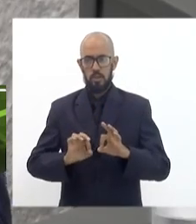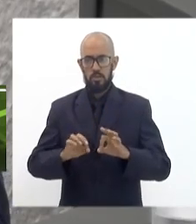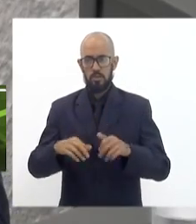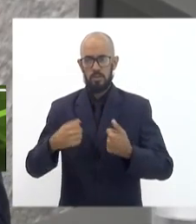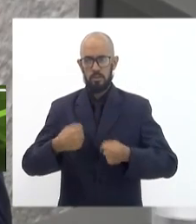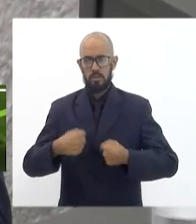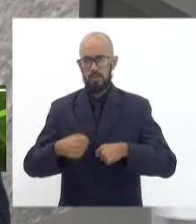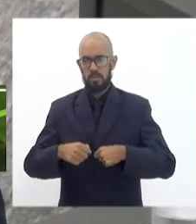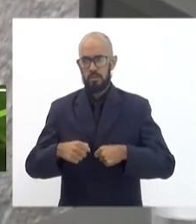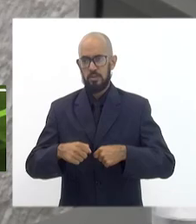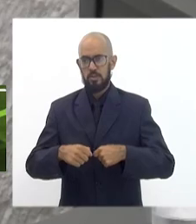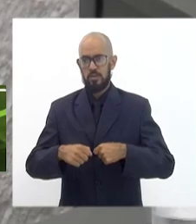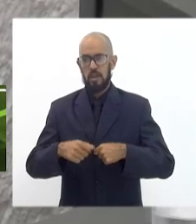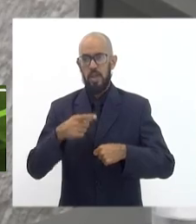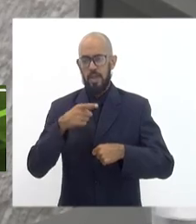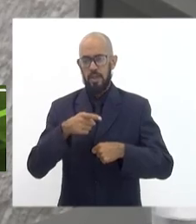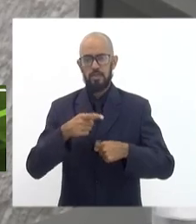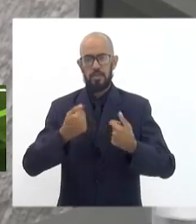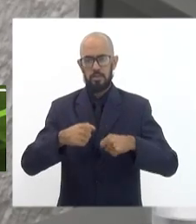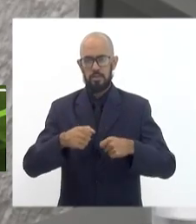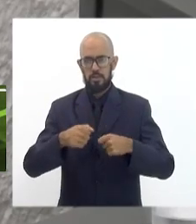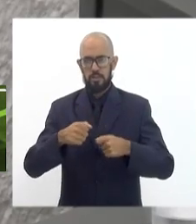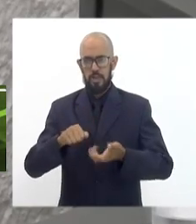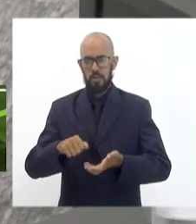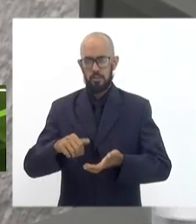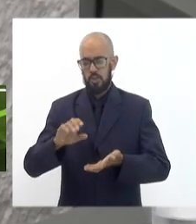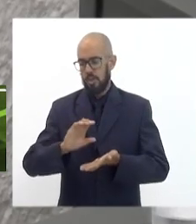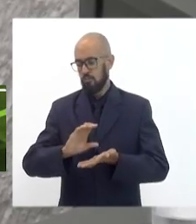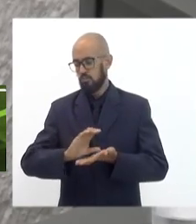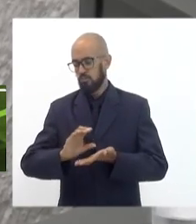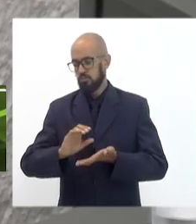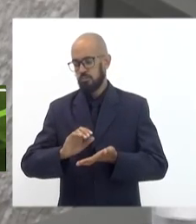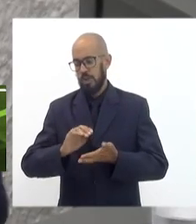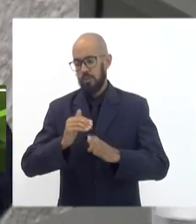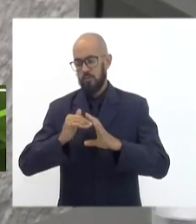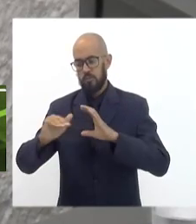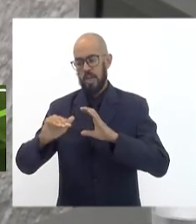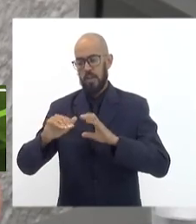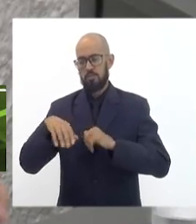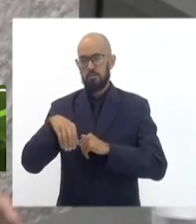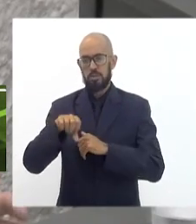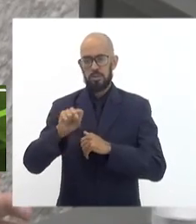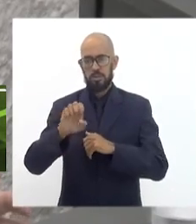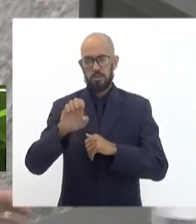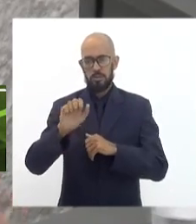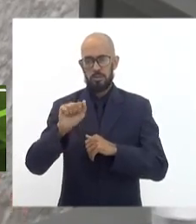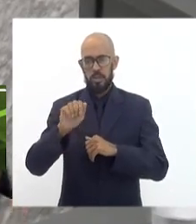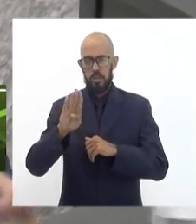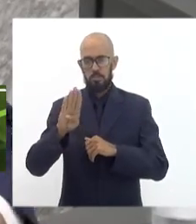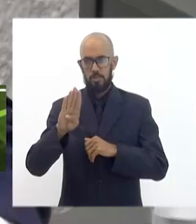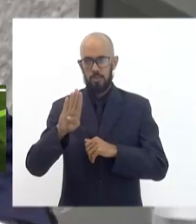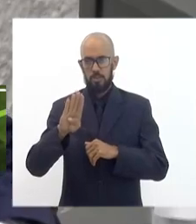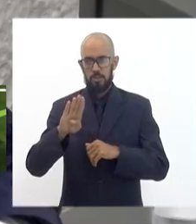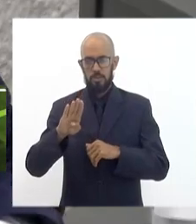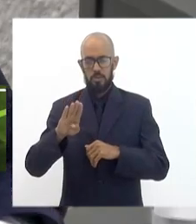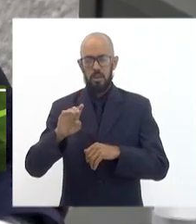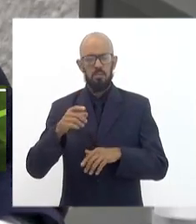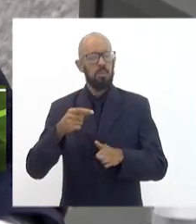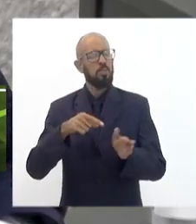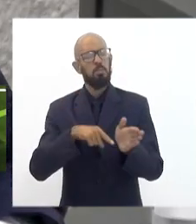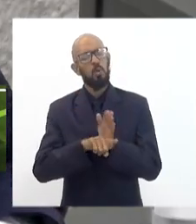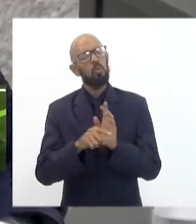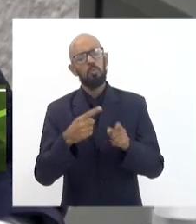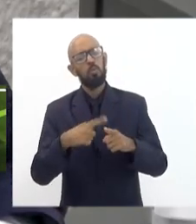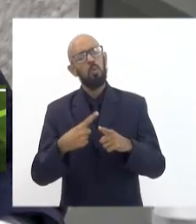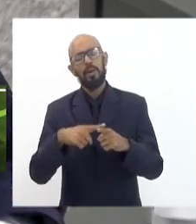demanda prioritariamente é endereçada para servir primeiro por quê que isso é importante que tem que ter um gerenciador